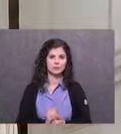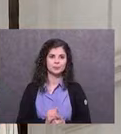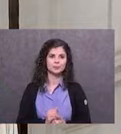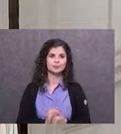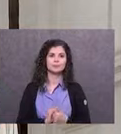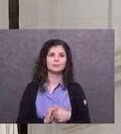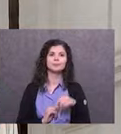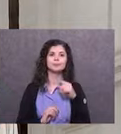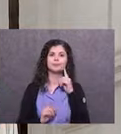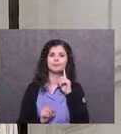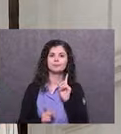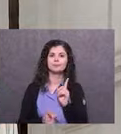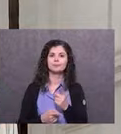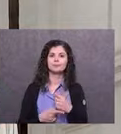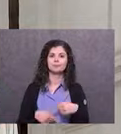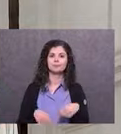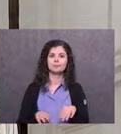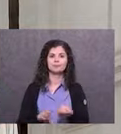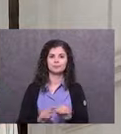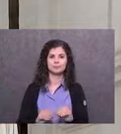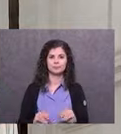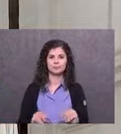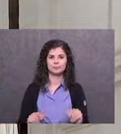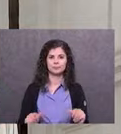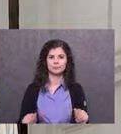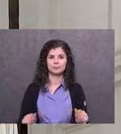Jesus.